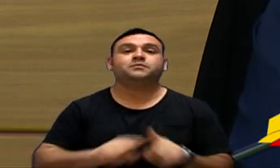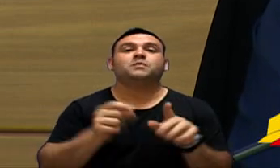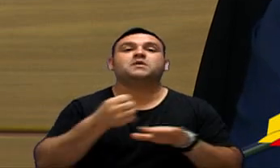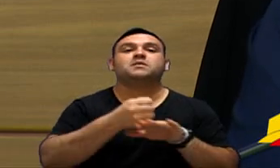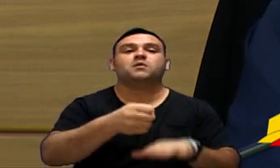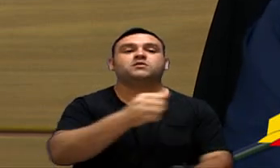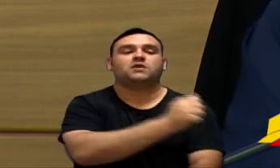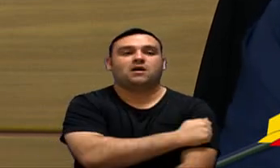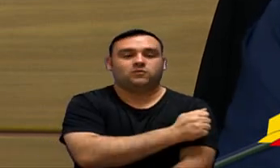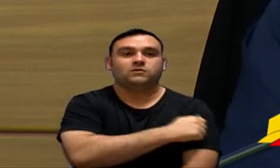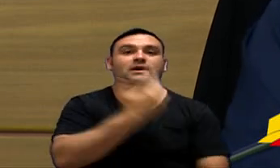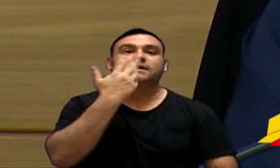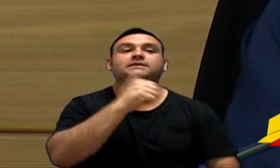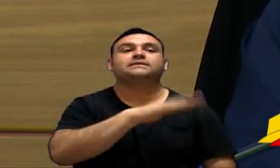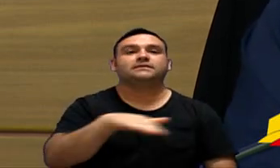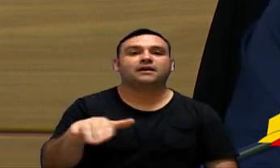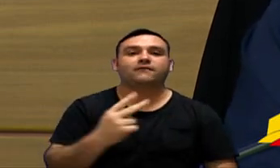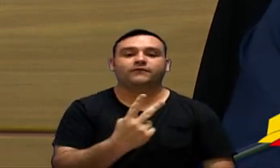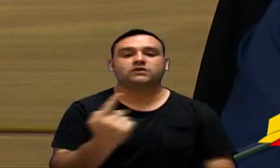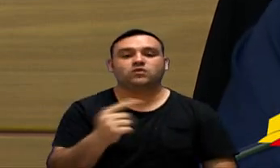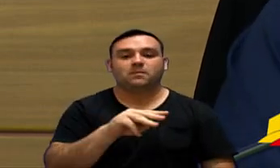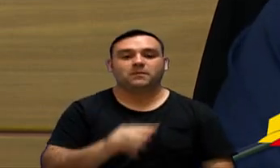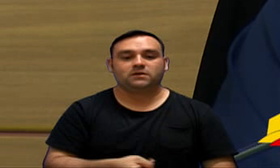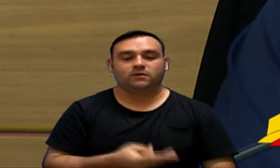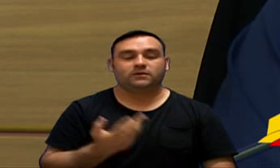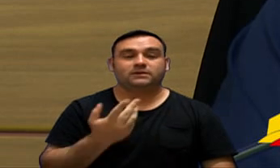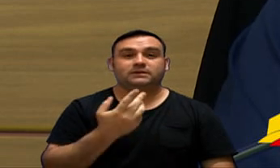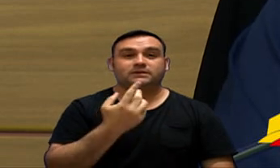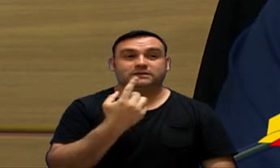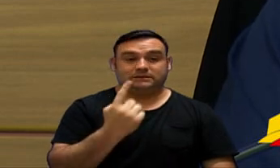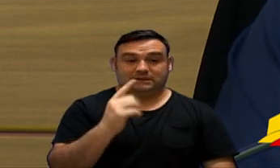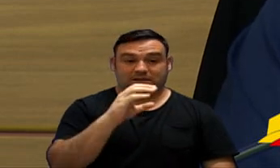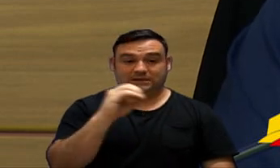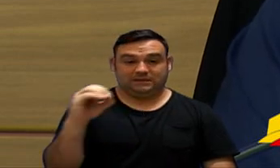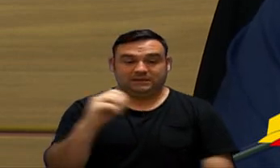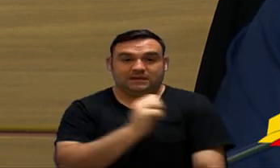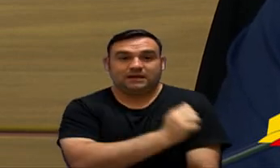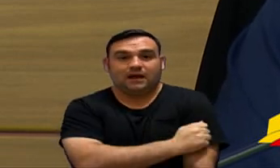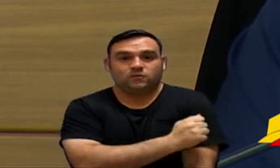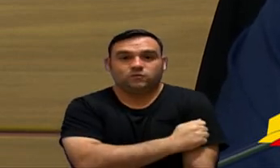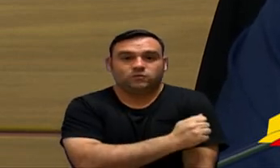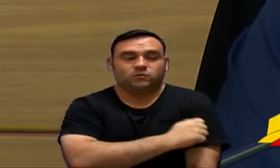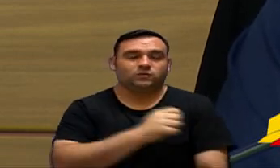Transporte de alunos infantil, 21 milhões, 100 alunos aí